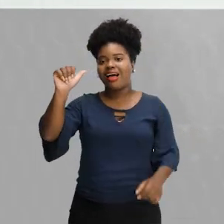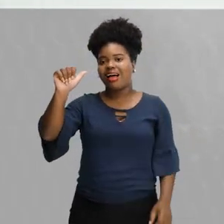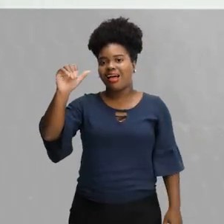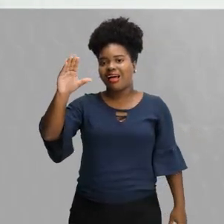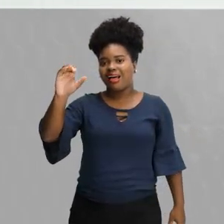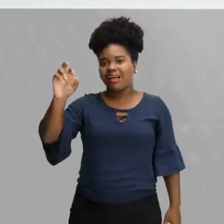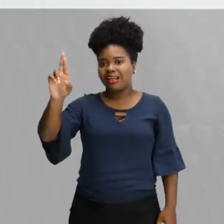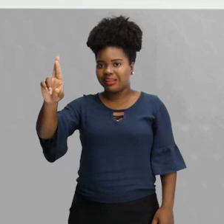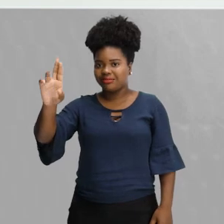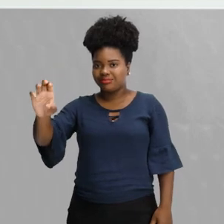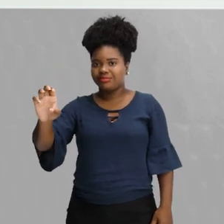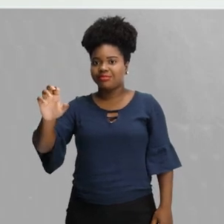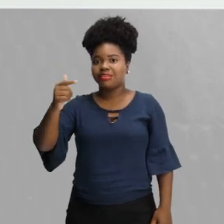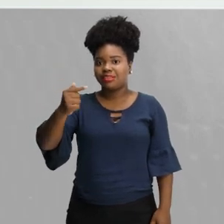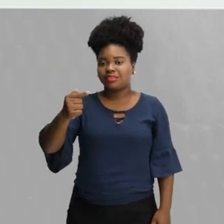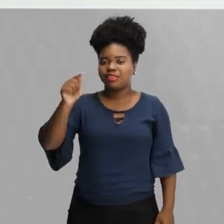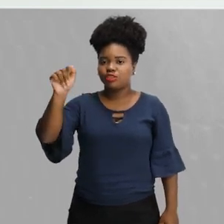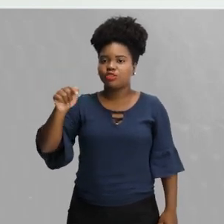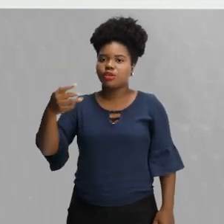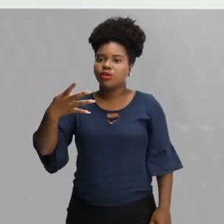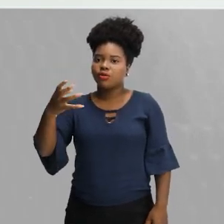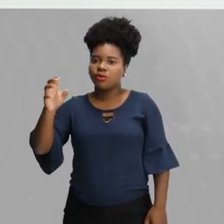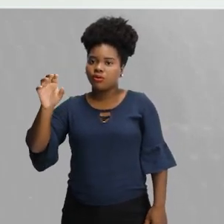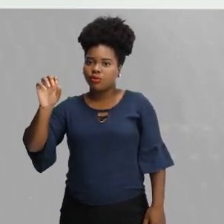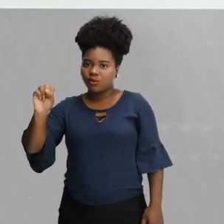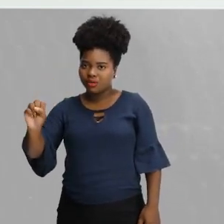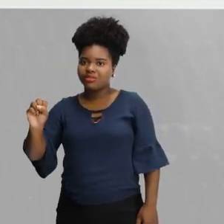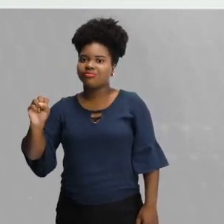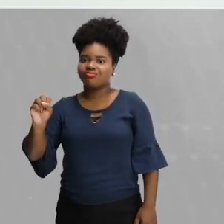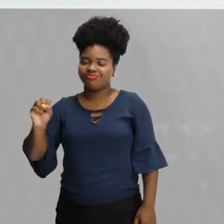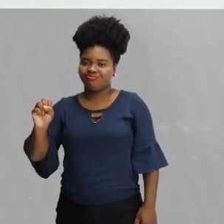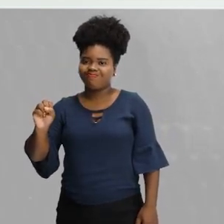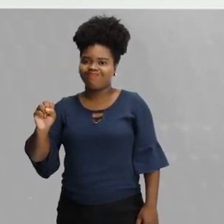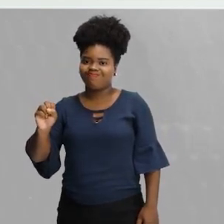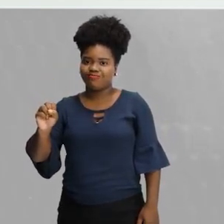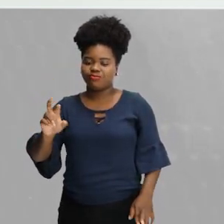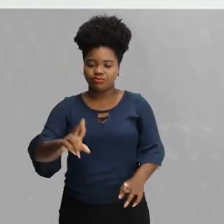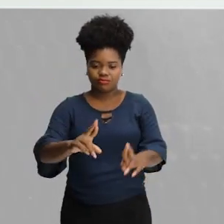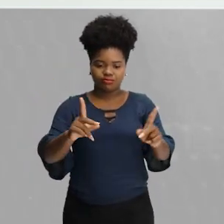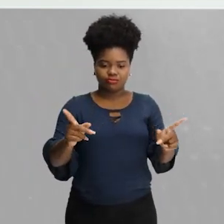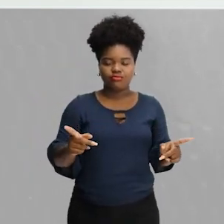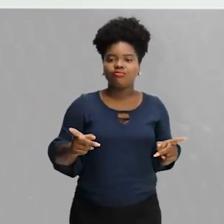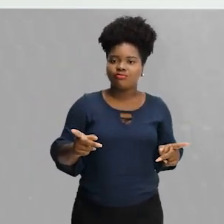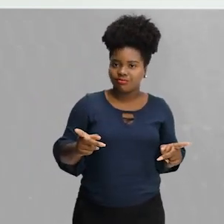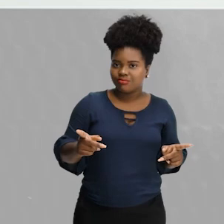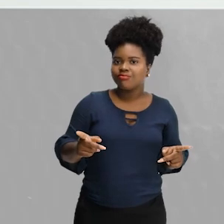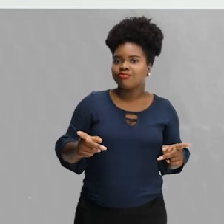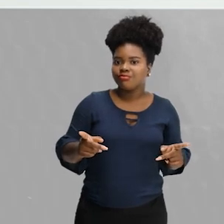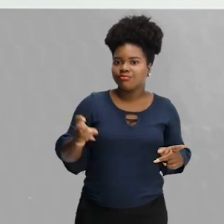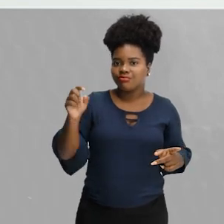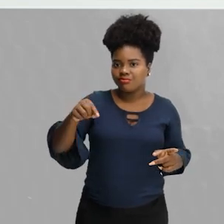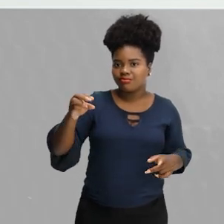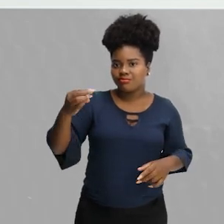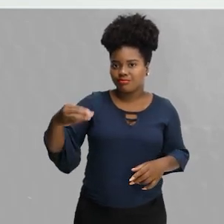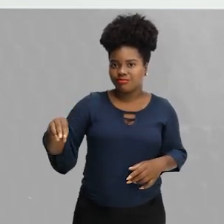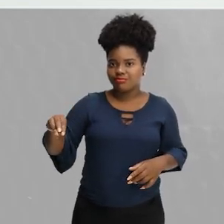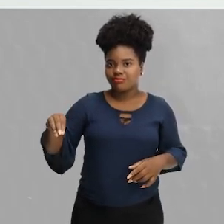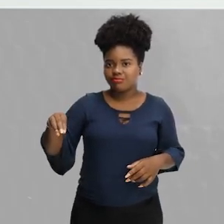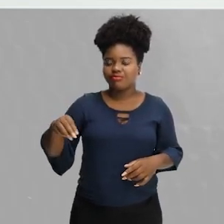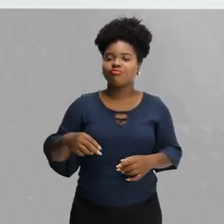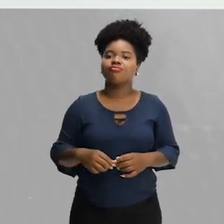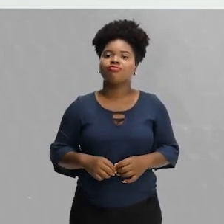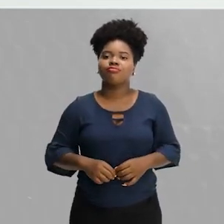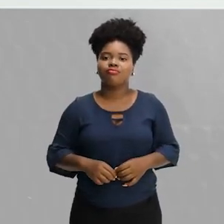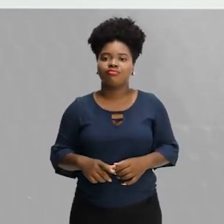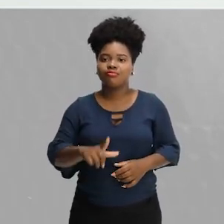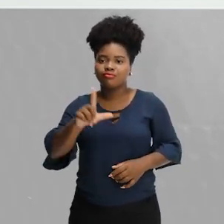manhã. 2 horas de diferença entre o Maranhão e o Acre. Perfeito? Então, isso é resultado da grande distância